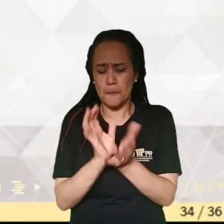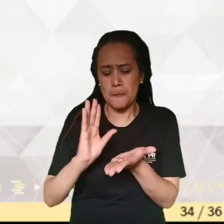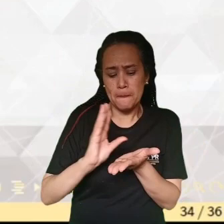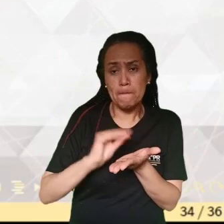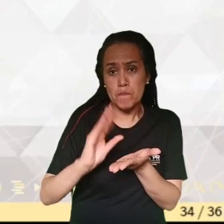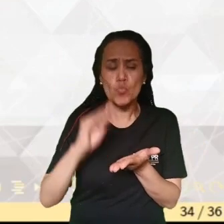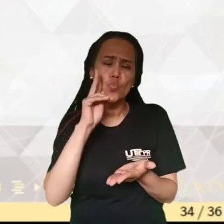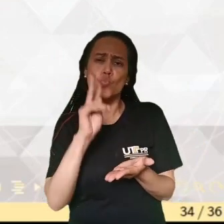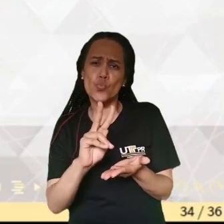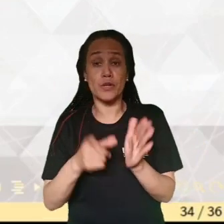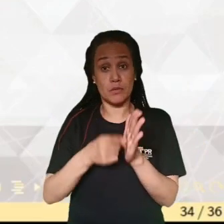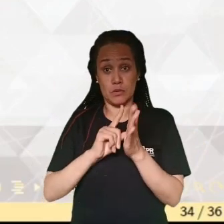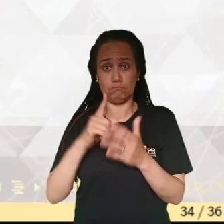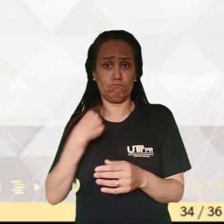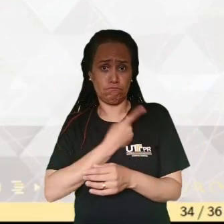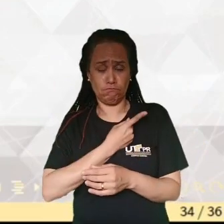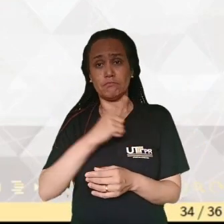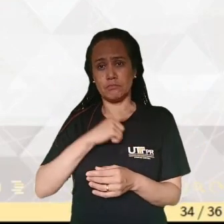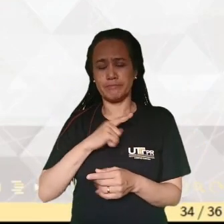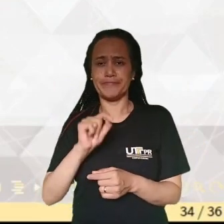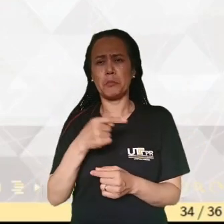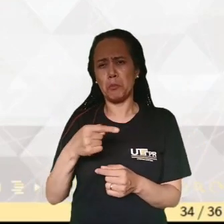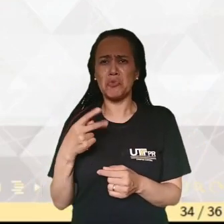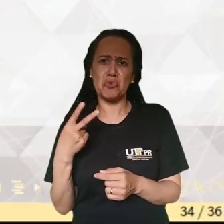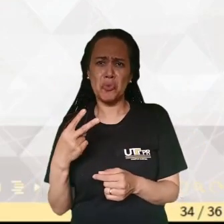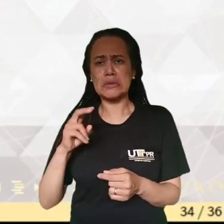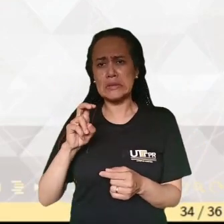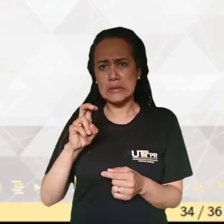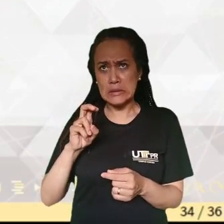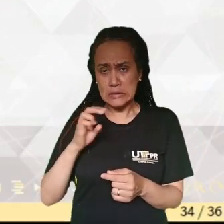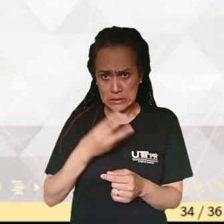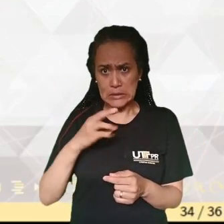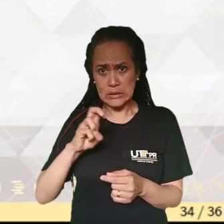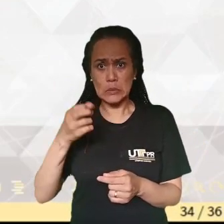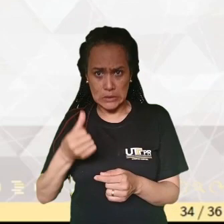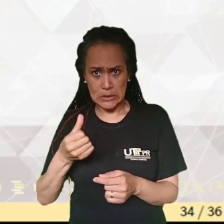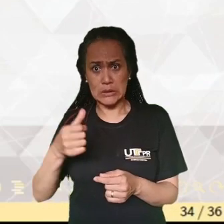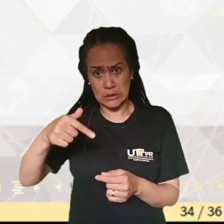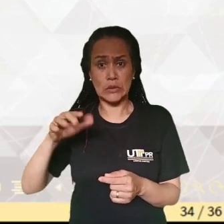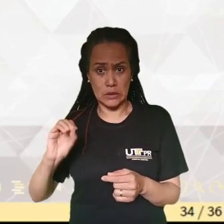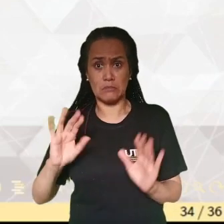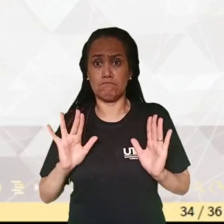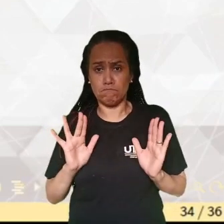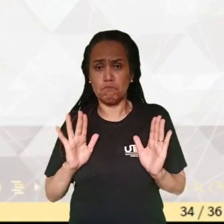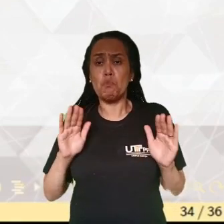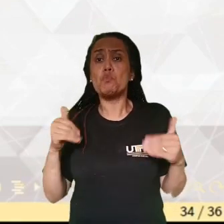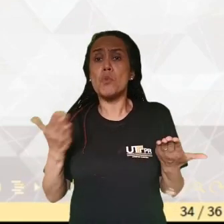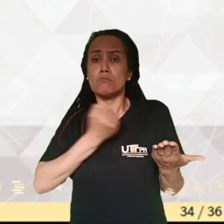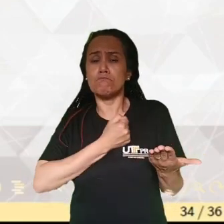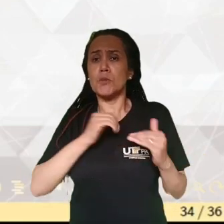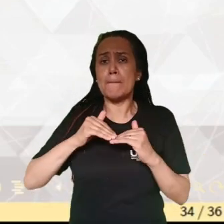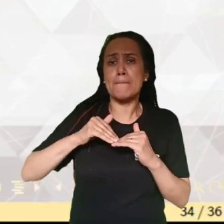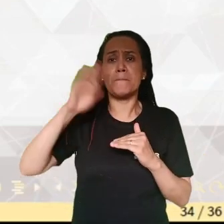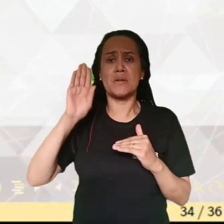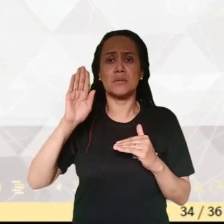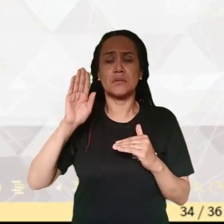nosso conjunto de dados, que estamos verificando anteriormente, observe que nós temos aqui menos 2, 3, 5, 6, 4, 0, 2, 7 e